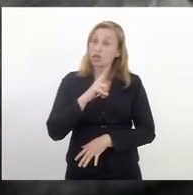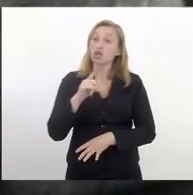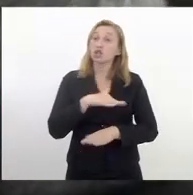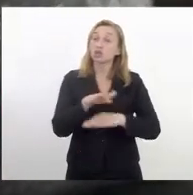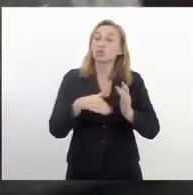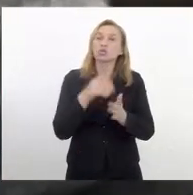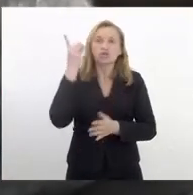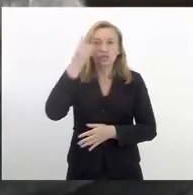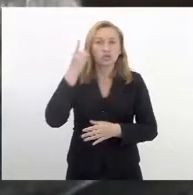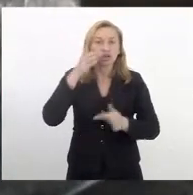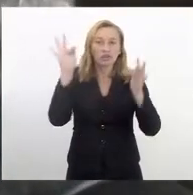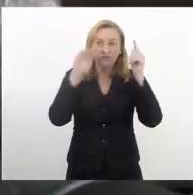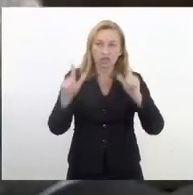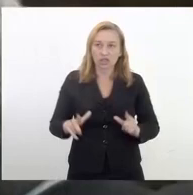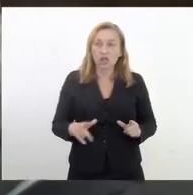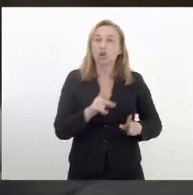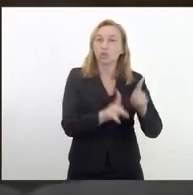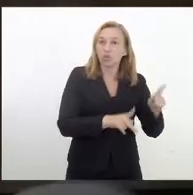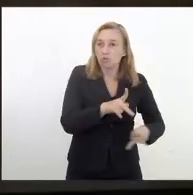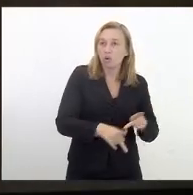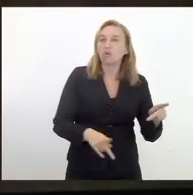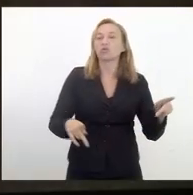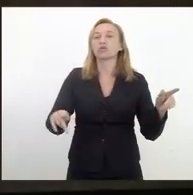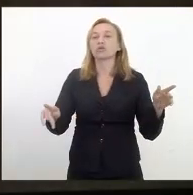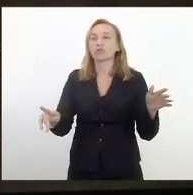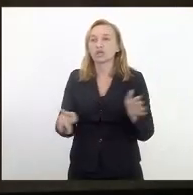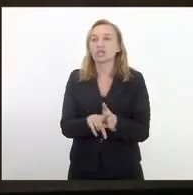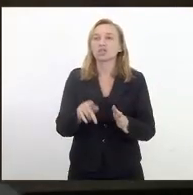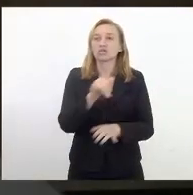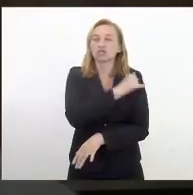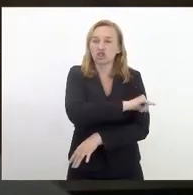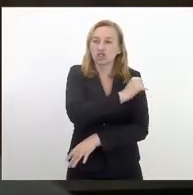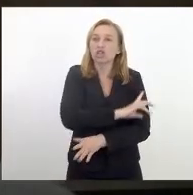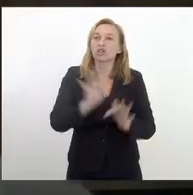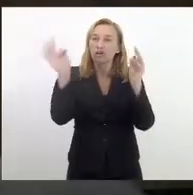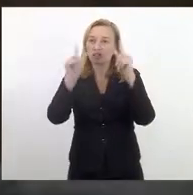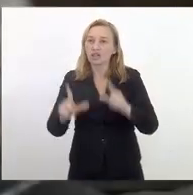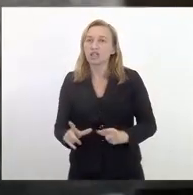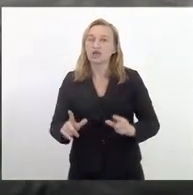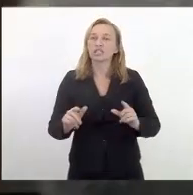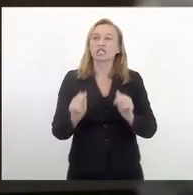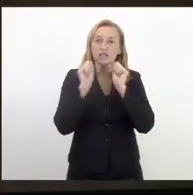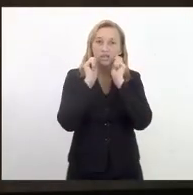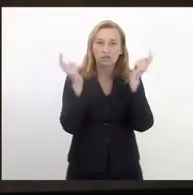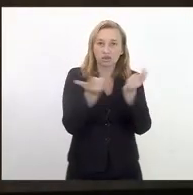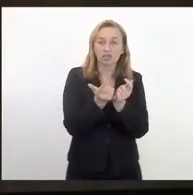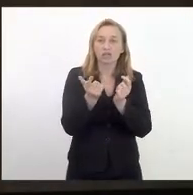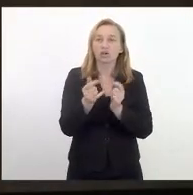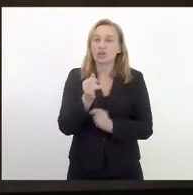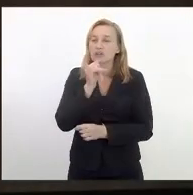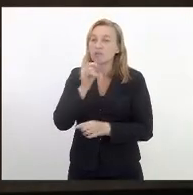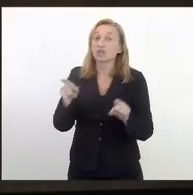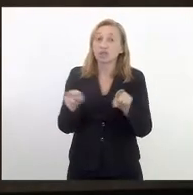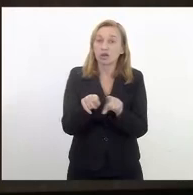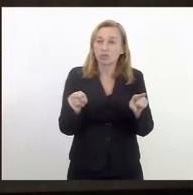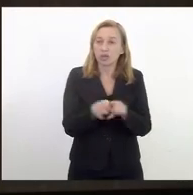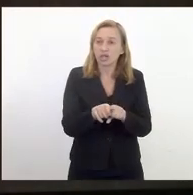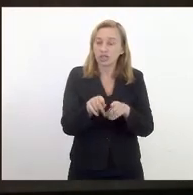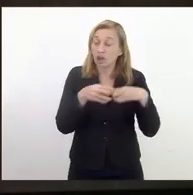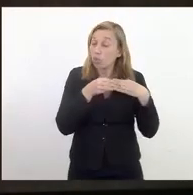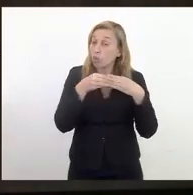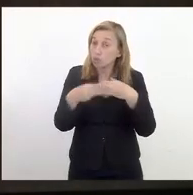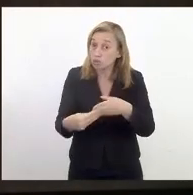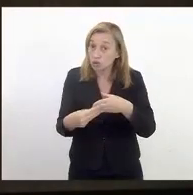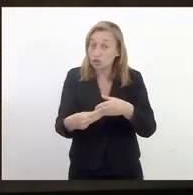muito satisfeitos que a população do Rio de Janeiro tá muito satisfeita e Assembleia Legislativa tem sido um exemplo também com a austeridade da